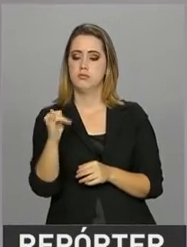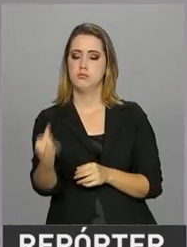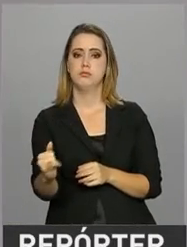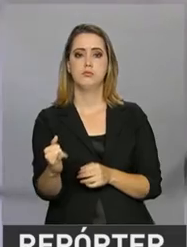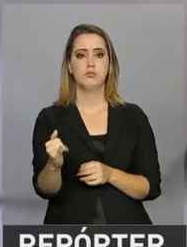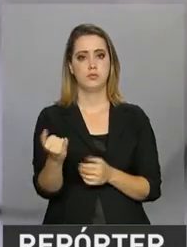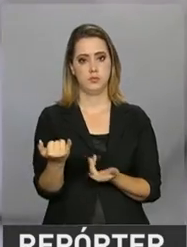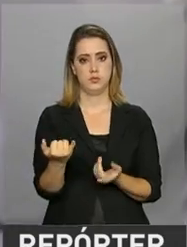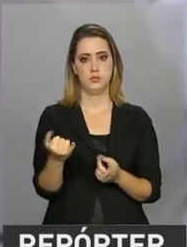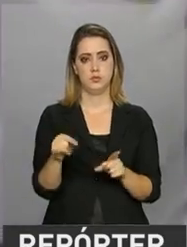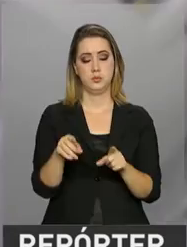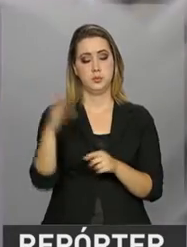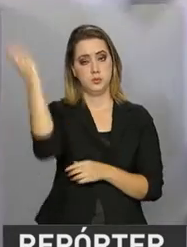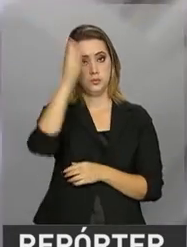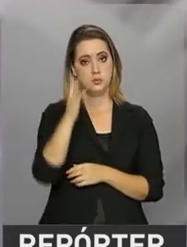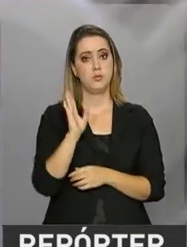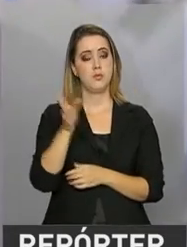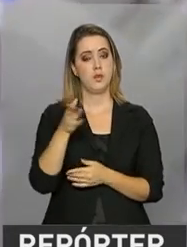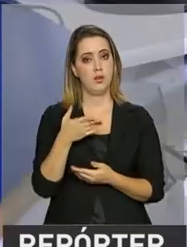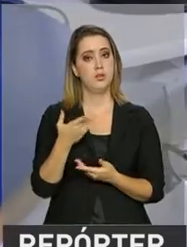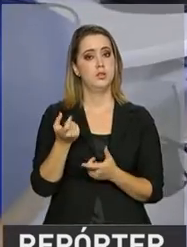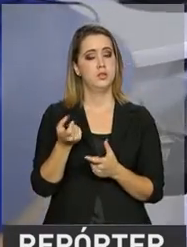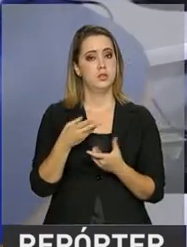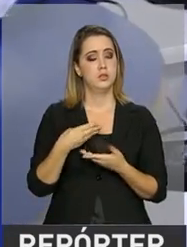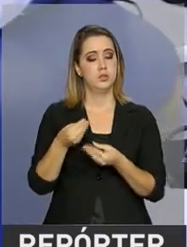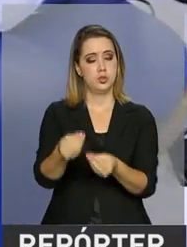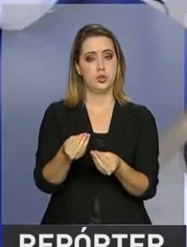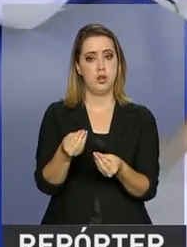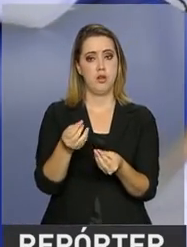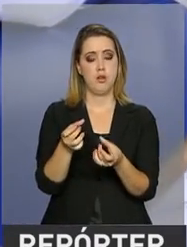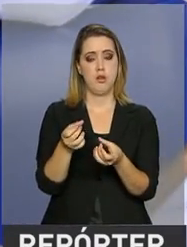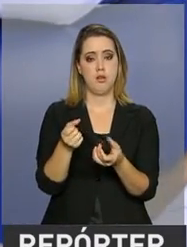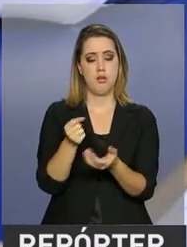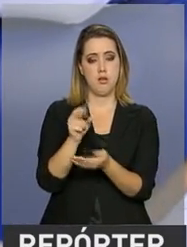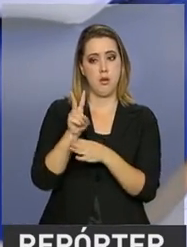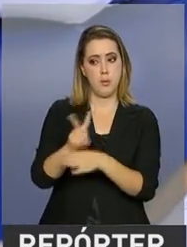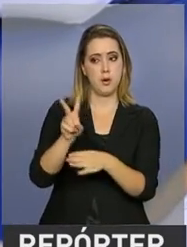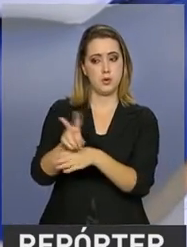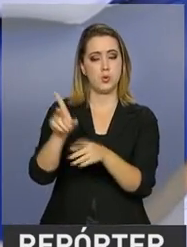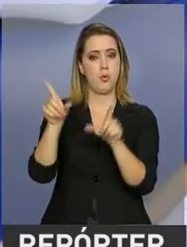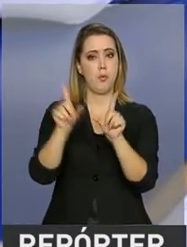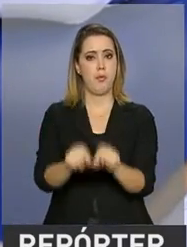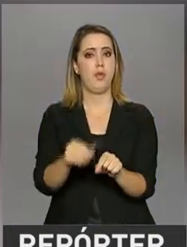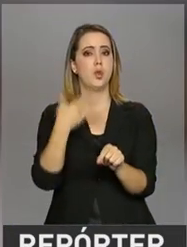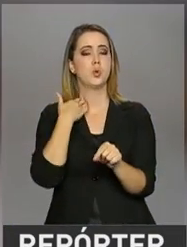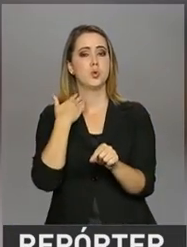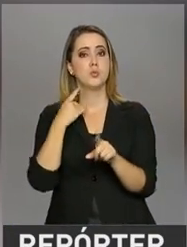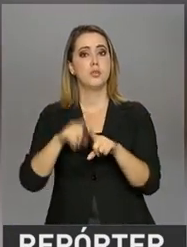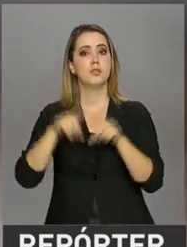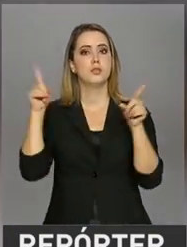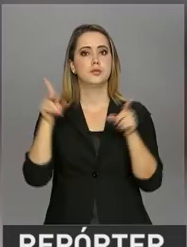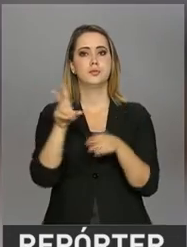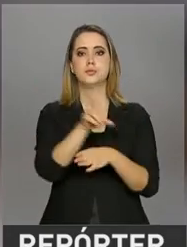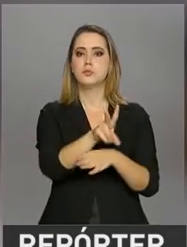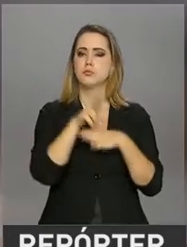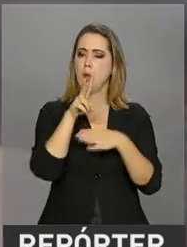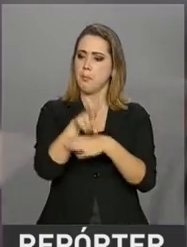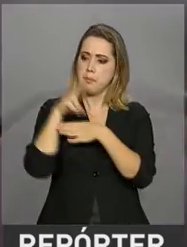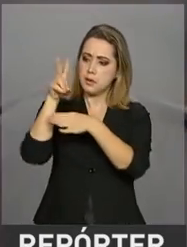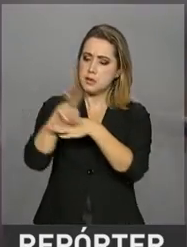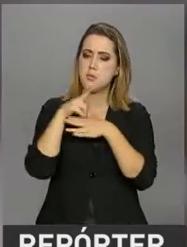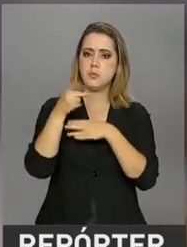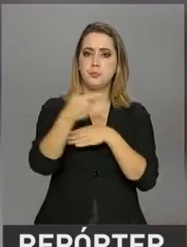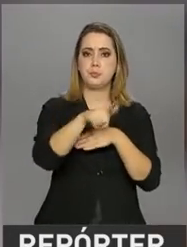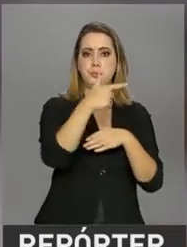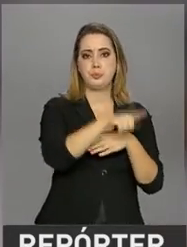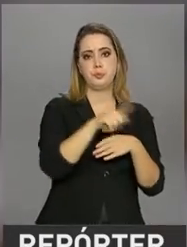de reais o brasil emprestou menos de bancos mais aumentou os empréstimos de fundos de pensão que administram contribuições de